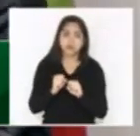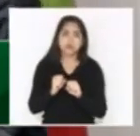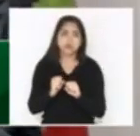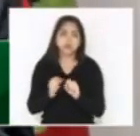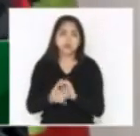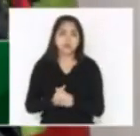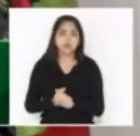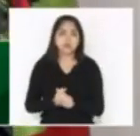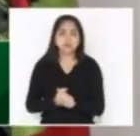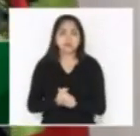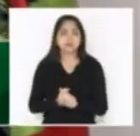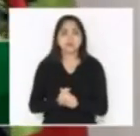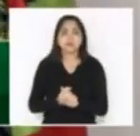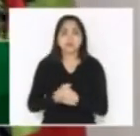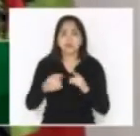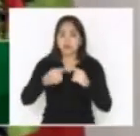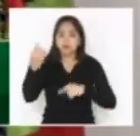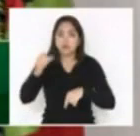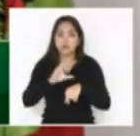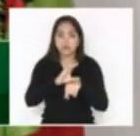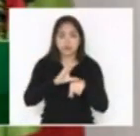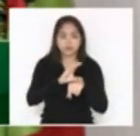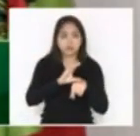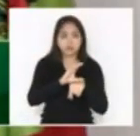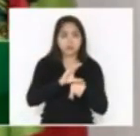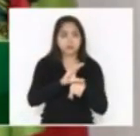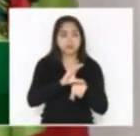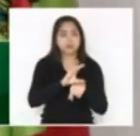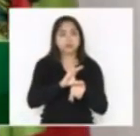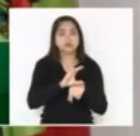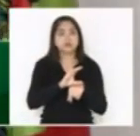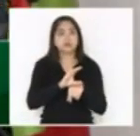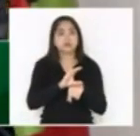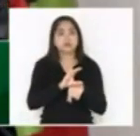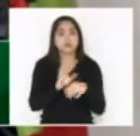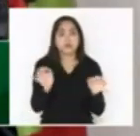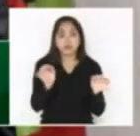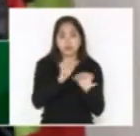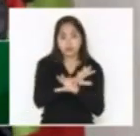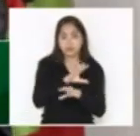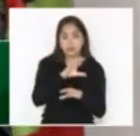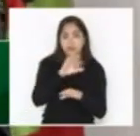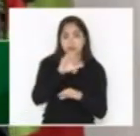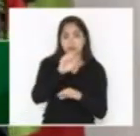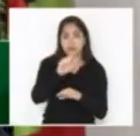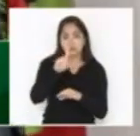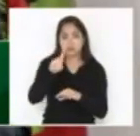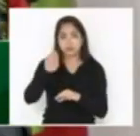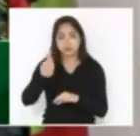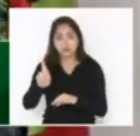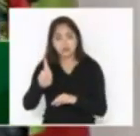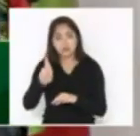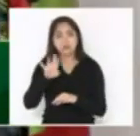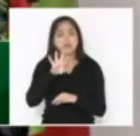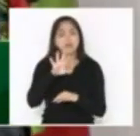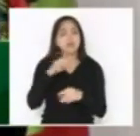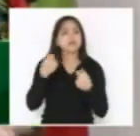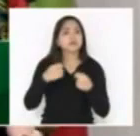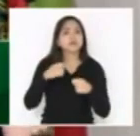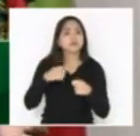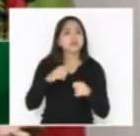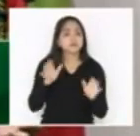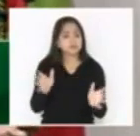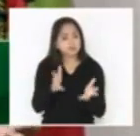a incondicionalidade do projeto, que trata da extinção das ADRs, mas nós temos que provocar